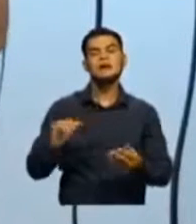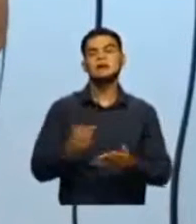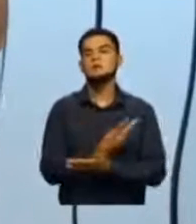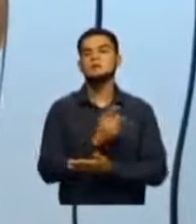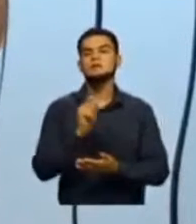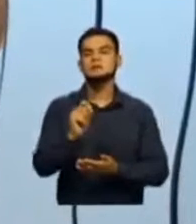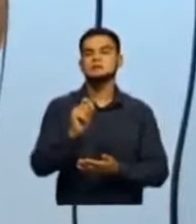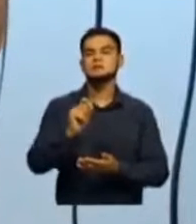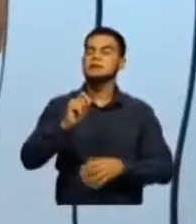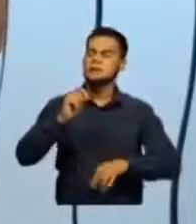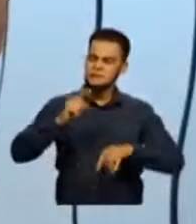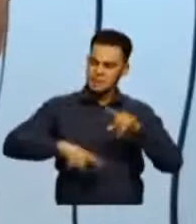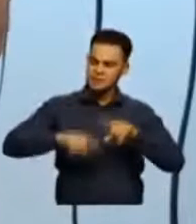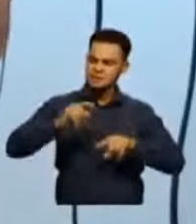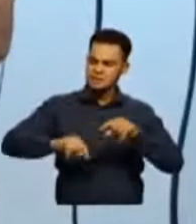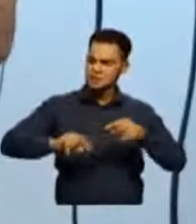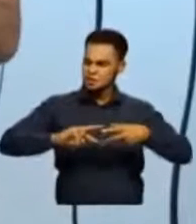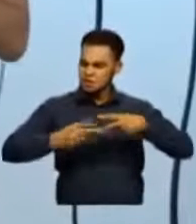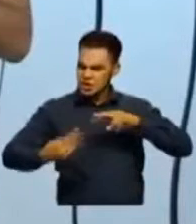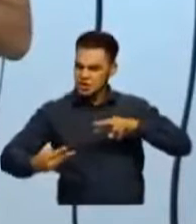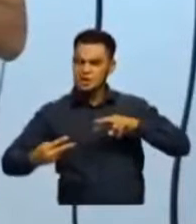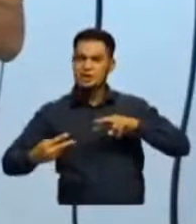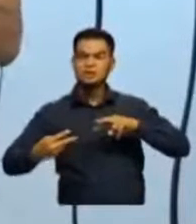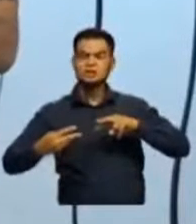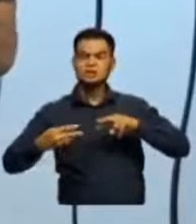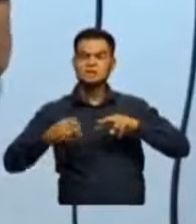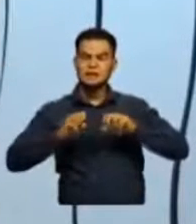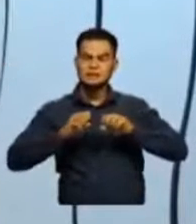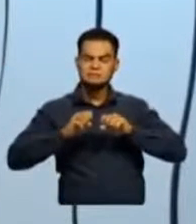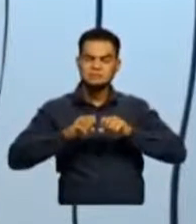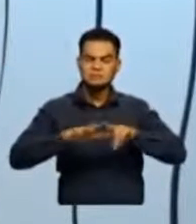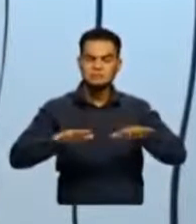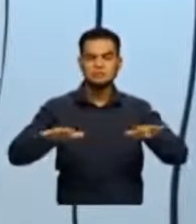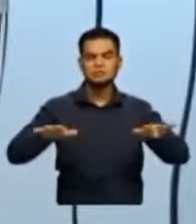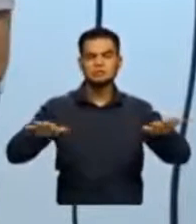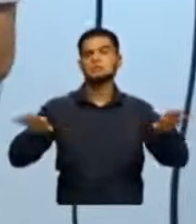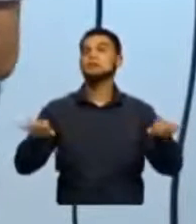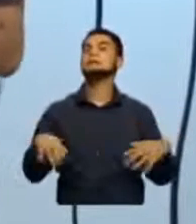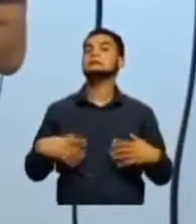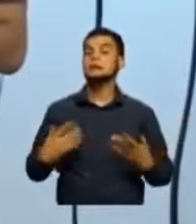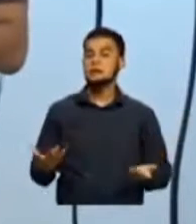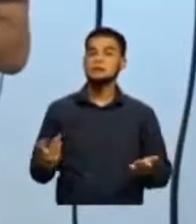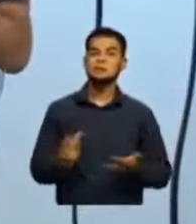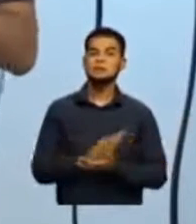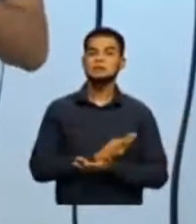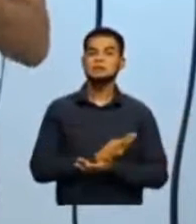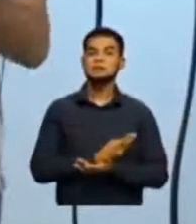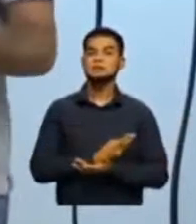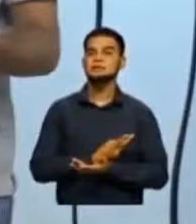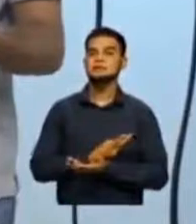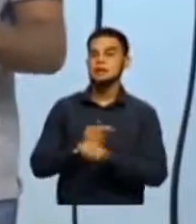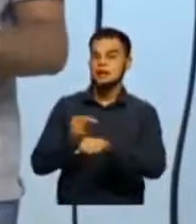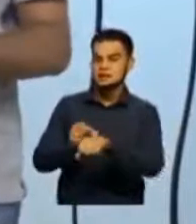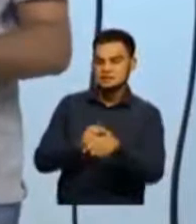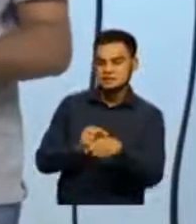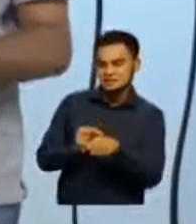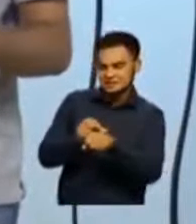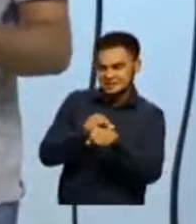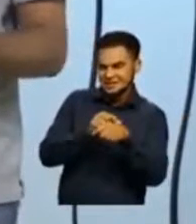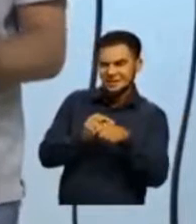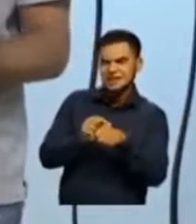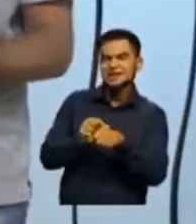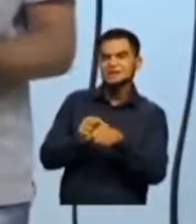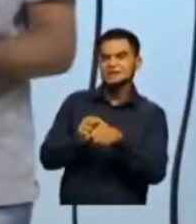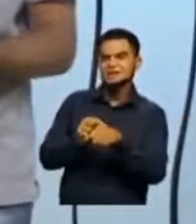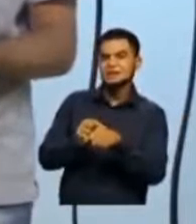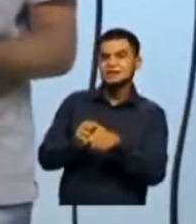esse material genético do vírus para as outras células. E com isso, a célula filha está infectada, ela contém, então,